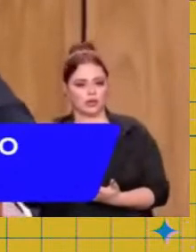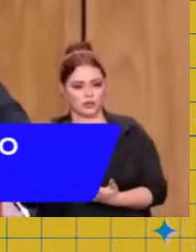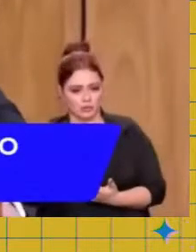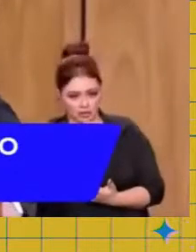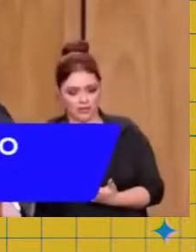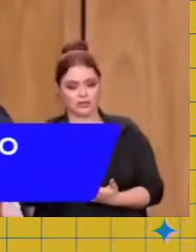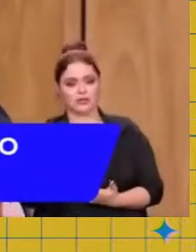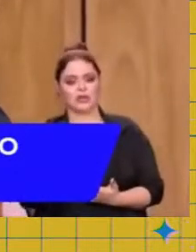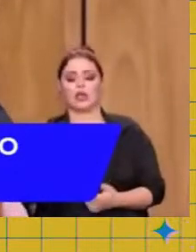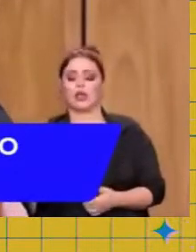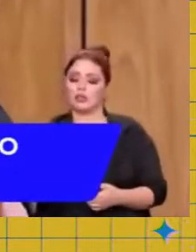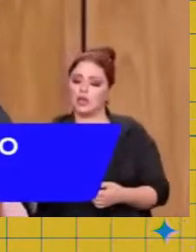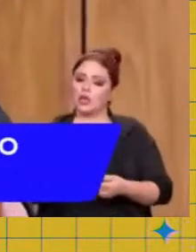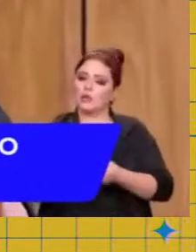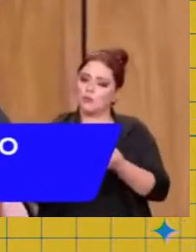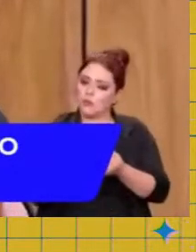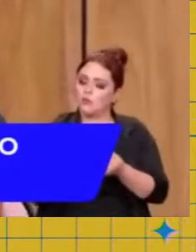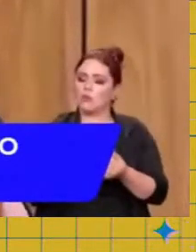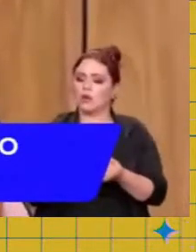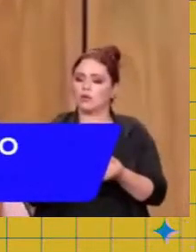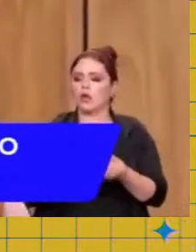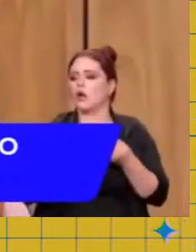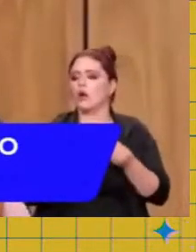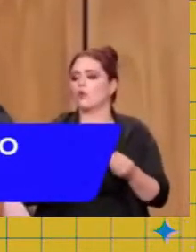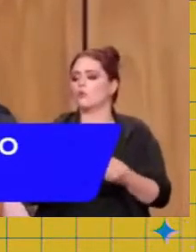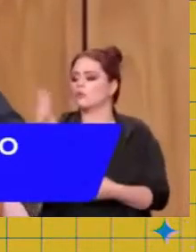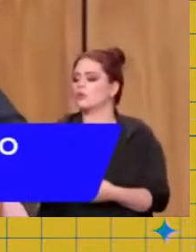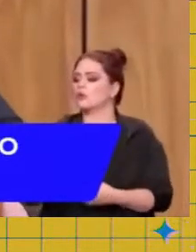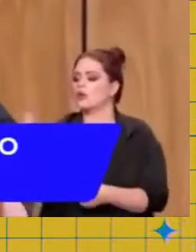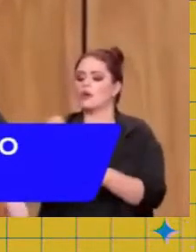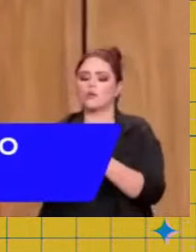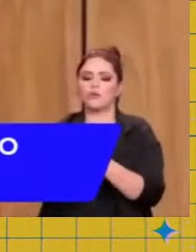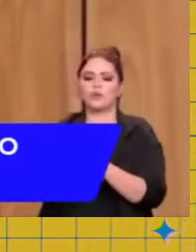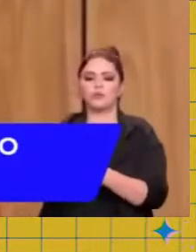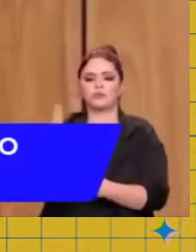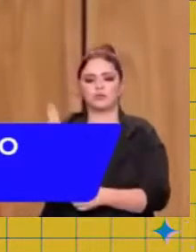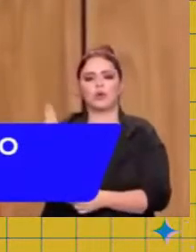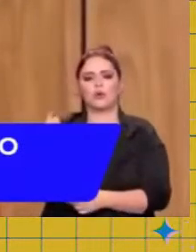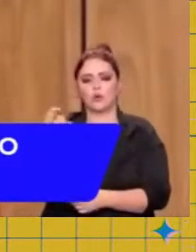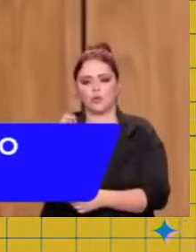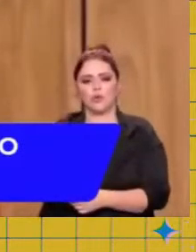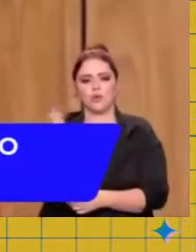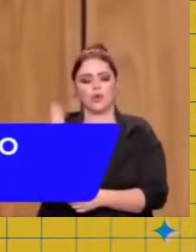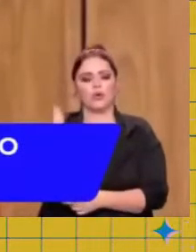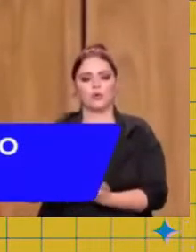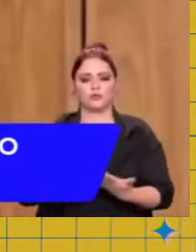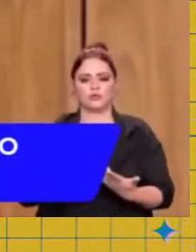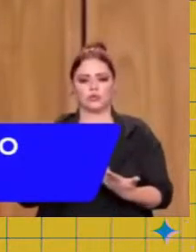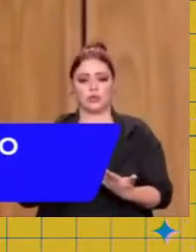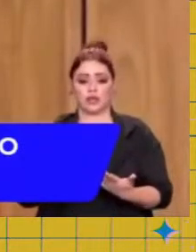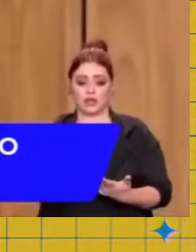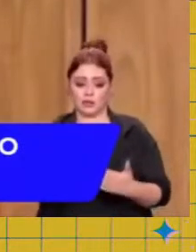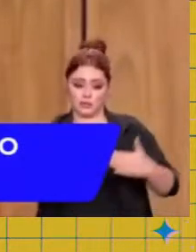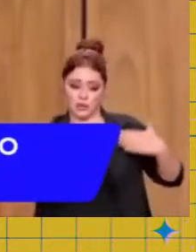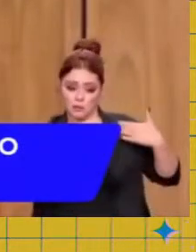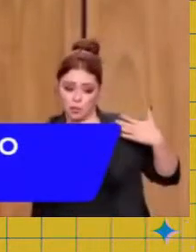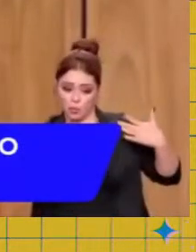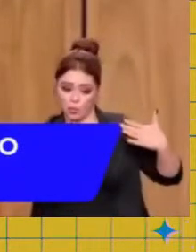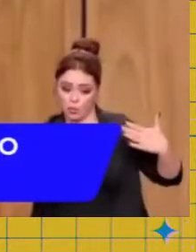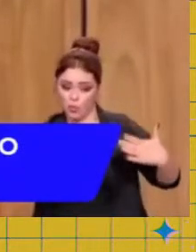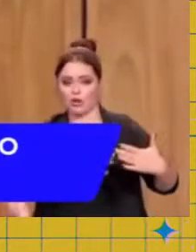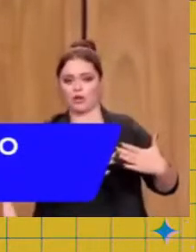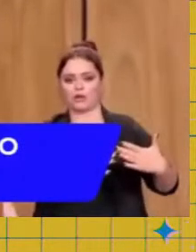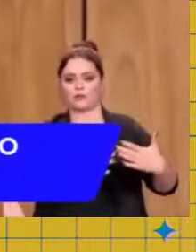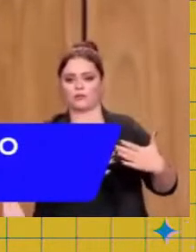a união europeia construiu eu Então eu penso que avançar aliás é importante levar